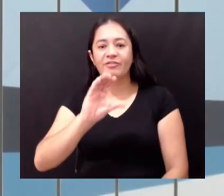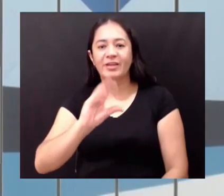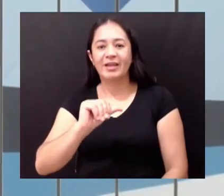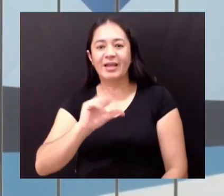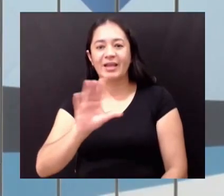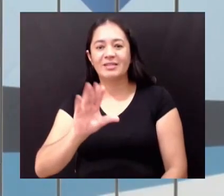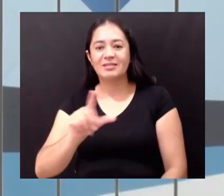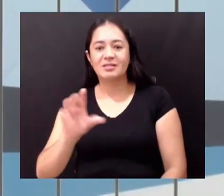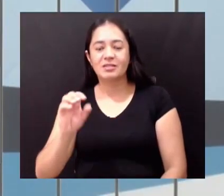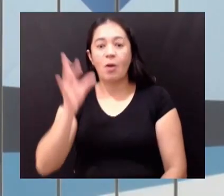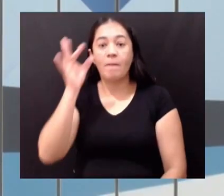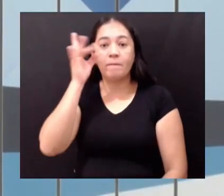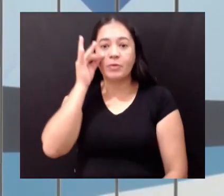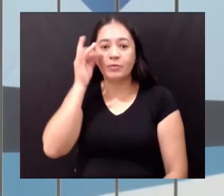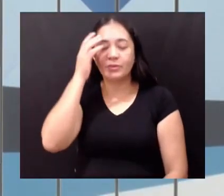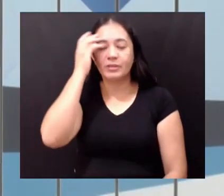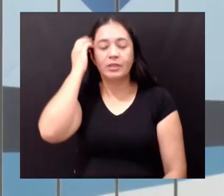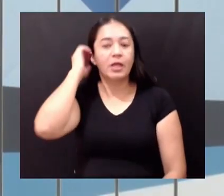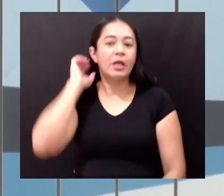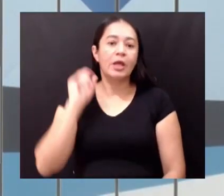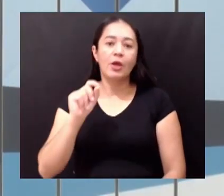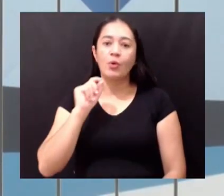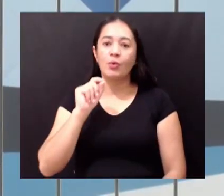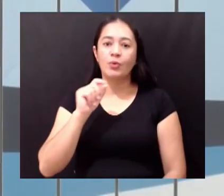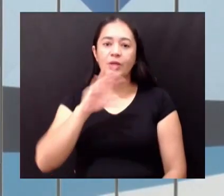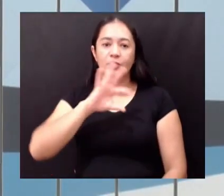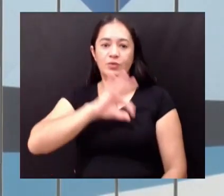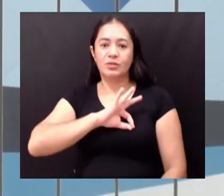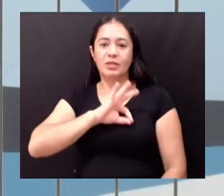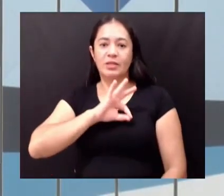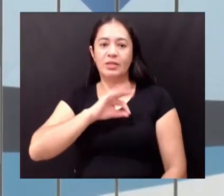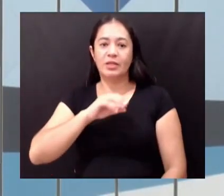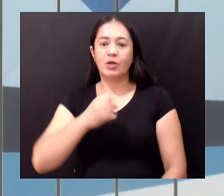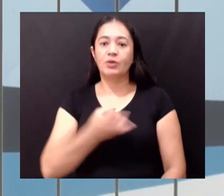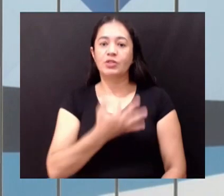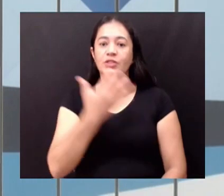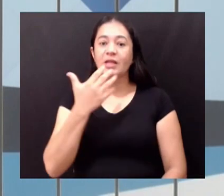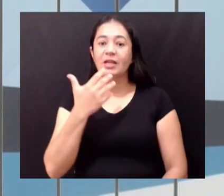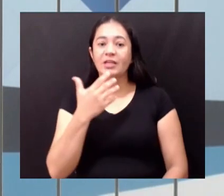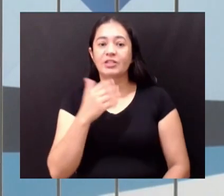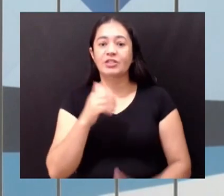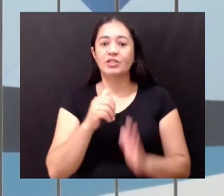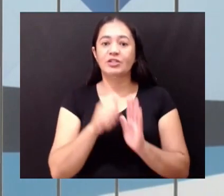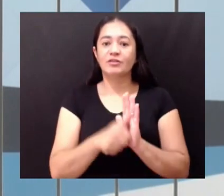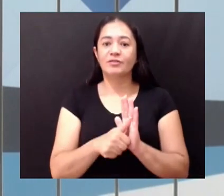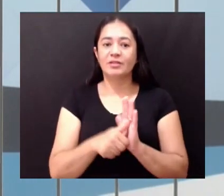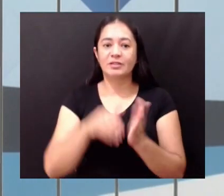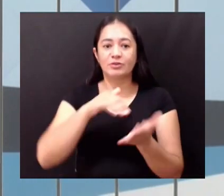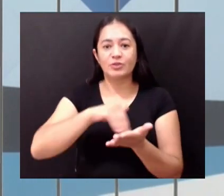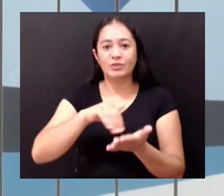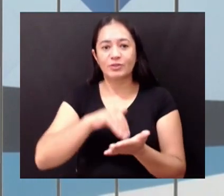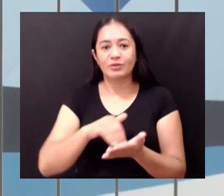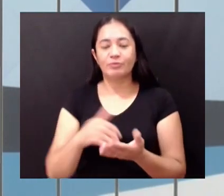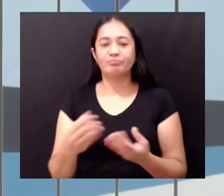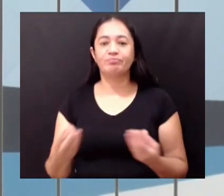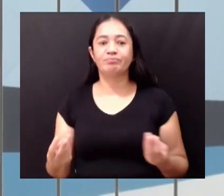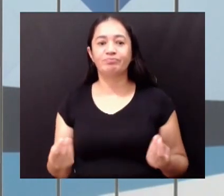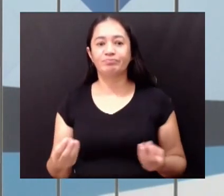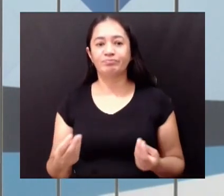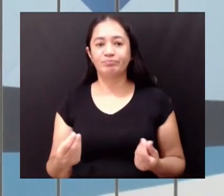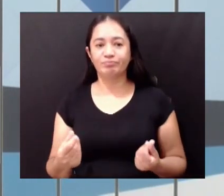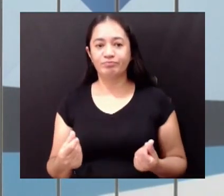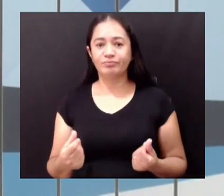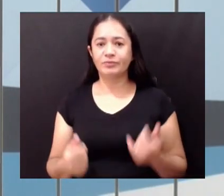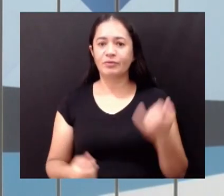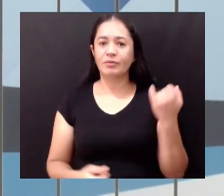a remuneração atrelada à quantidade de vezes em que esse colaborador está no escritório, né? Isso é muito interessante até